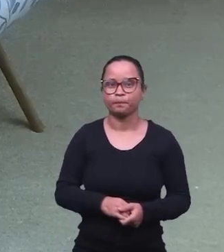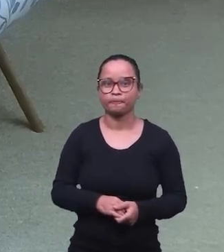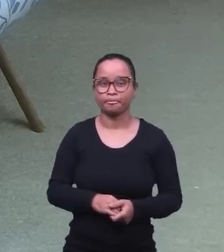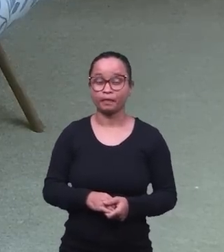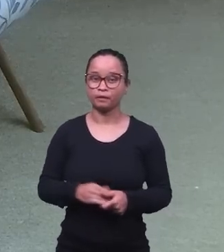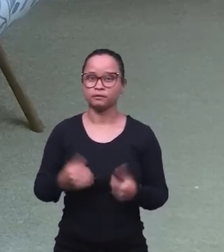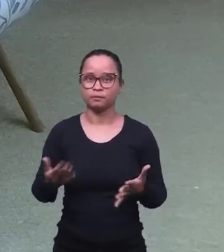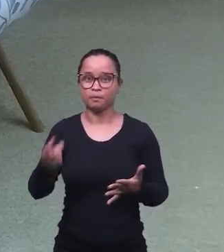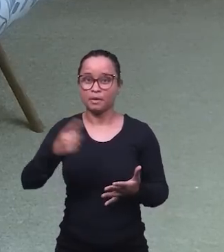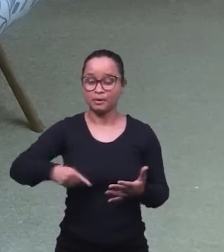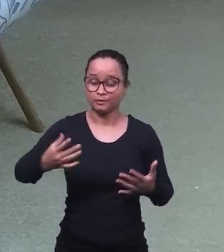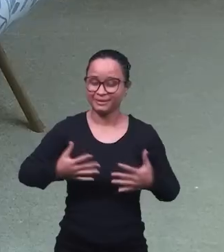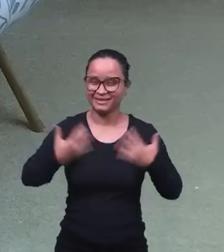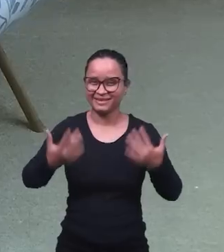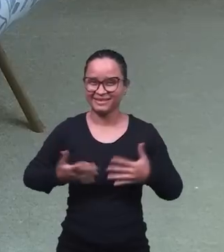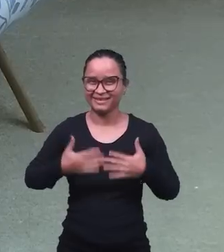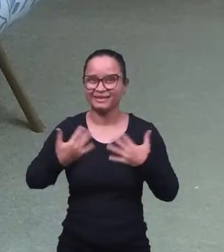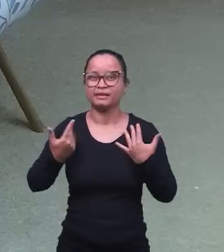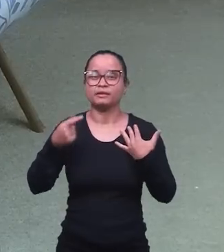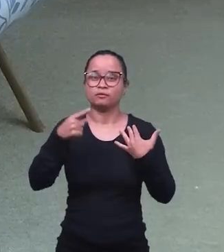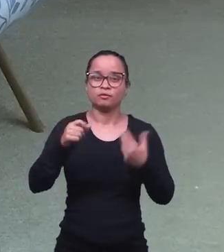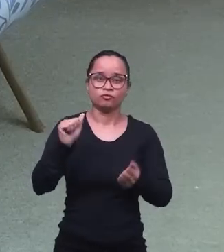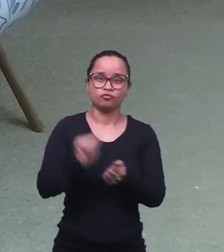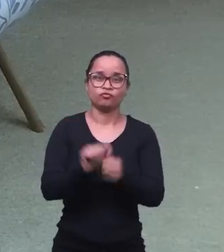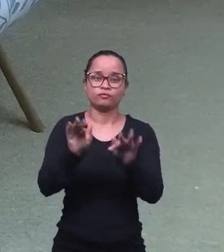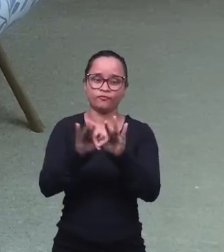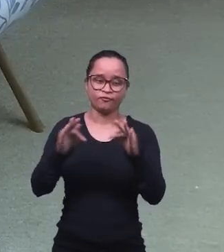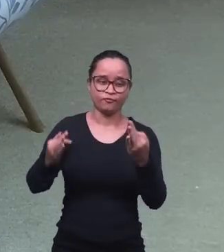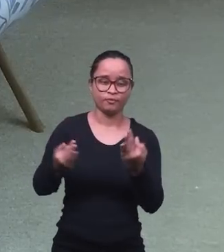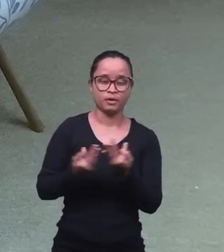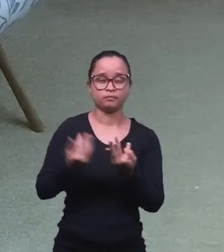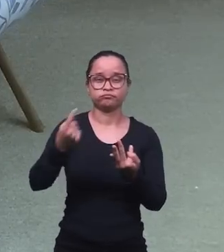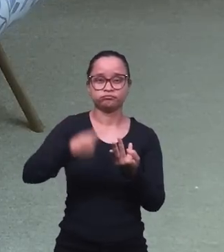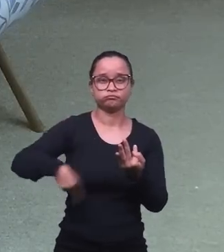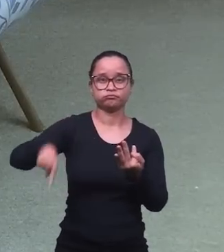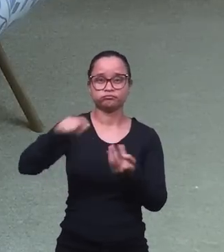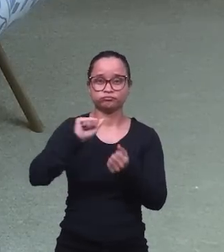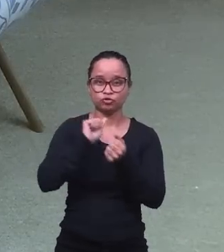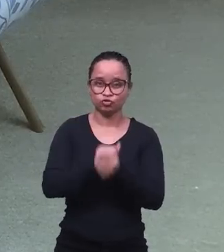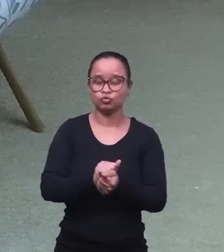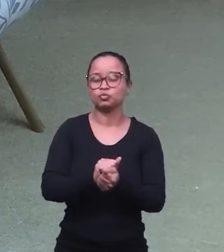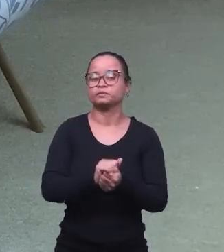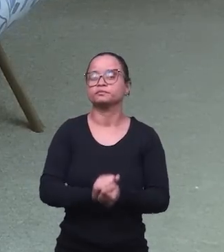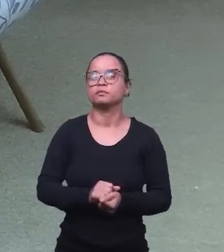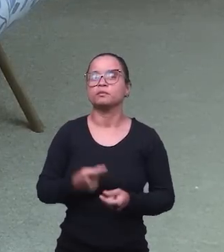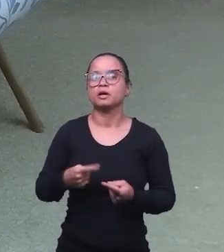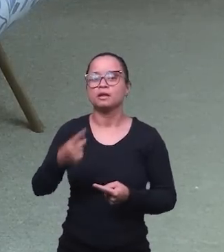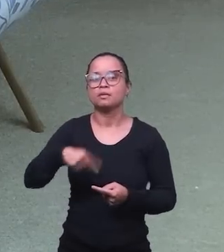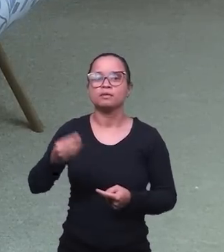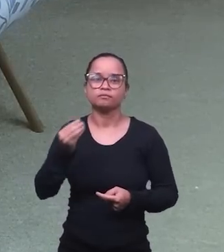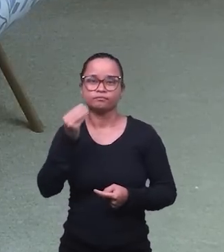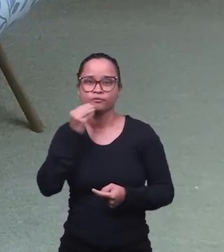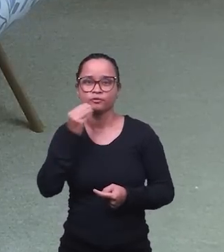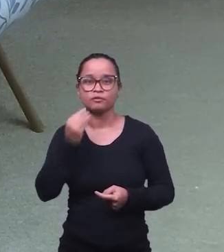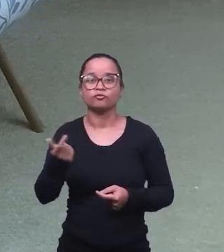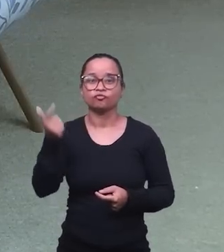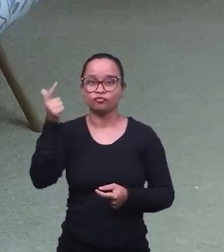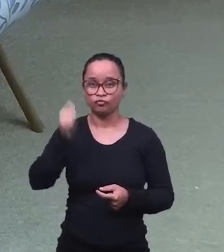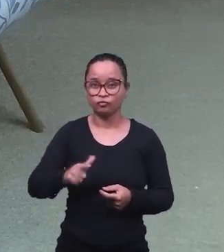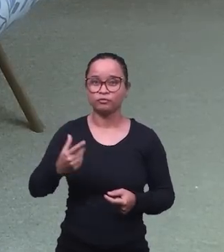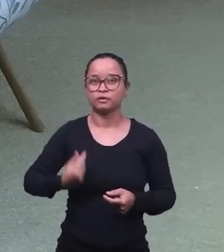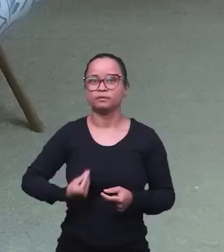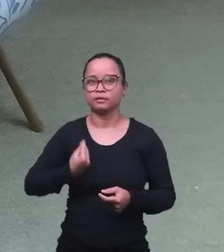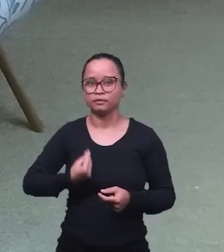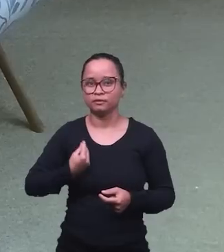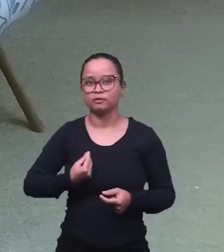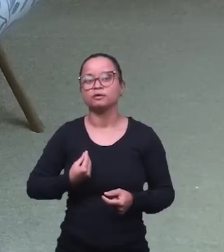Jesus. Olha, para nós, uma alegria ter você e a sua família aqui conosco. Para nós, a oportunidade de vocês retornarem aqui,